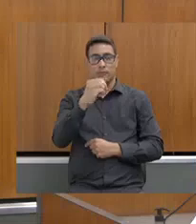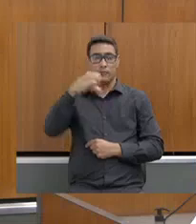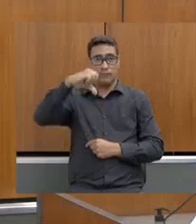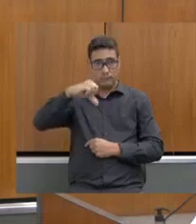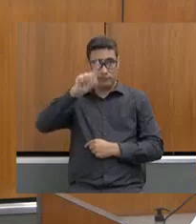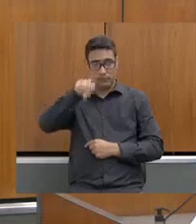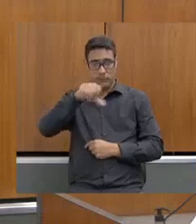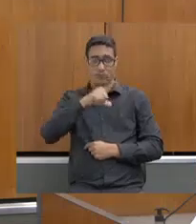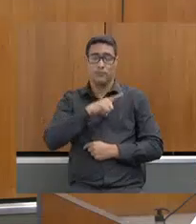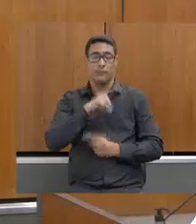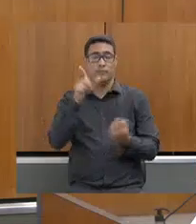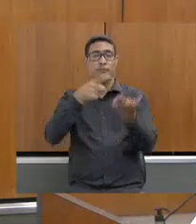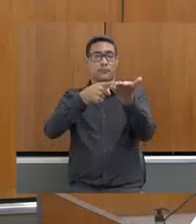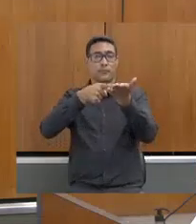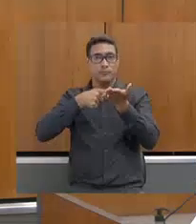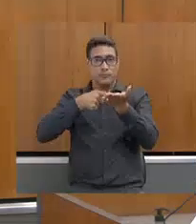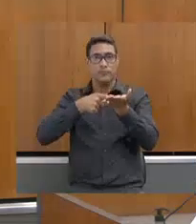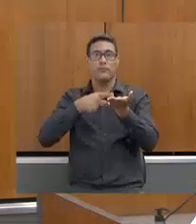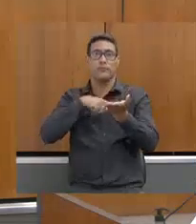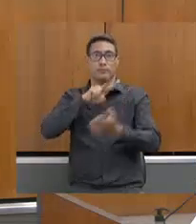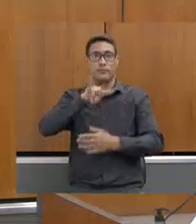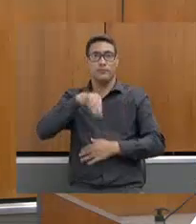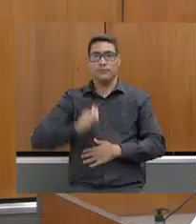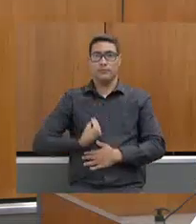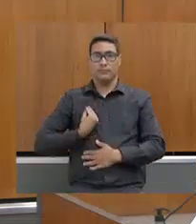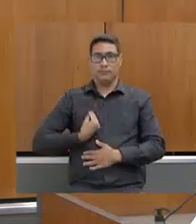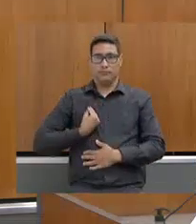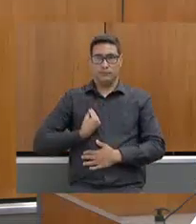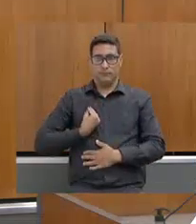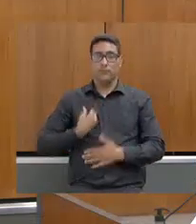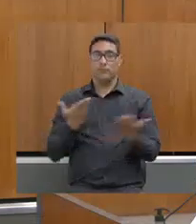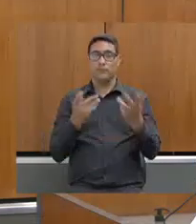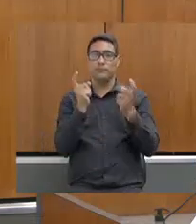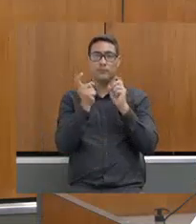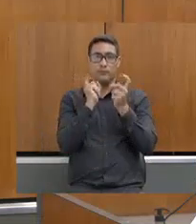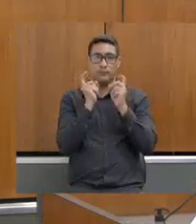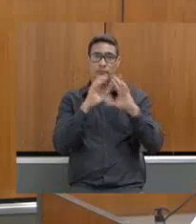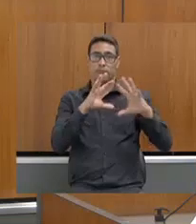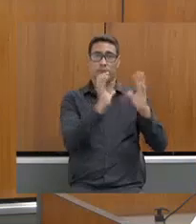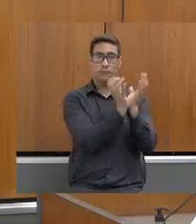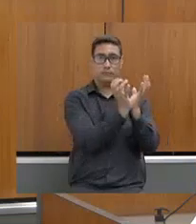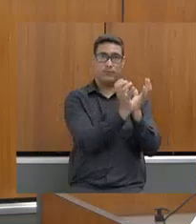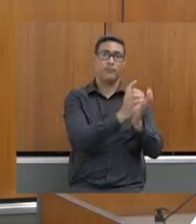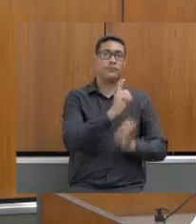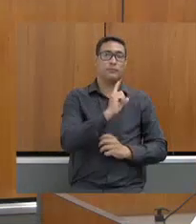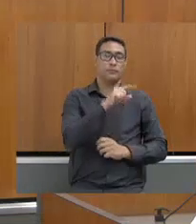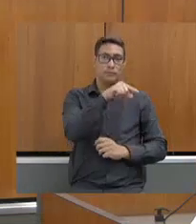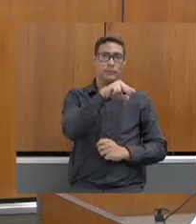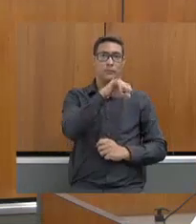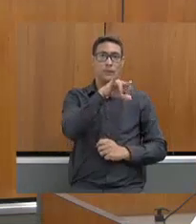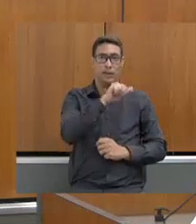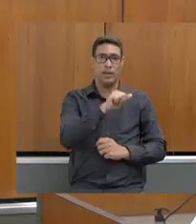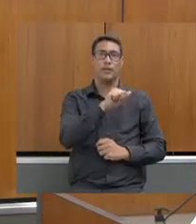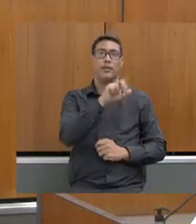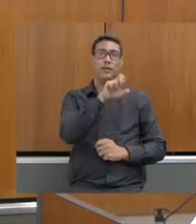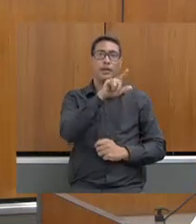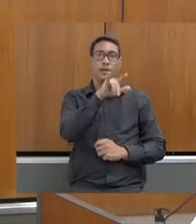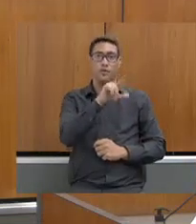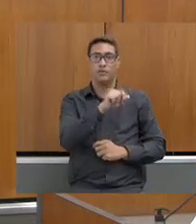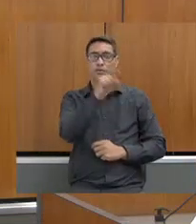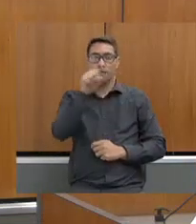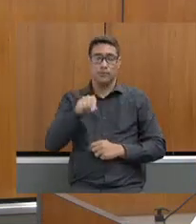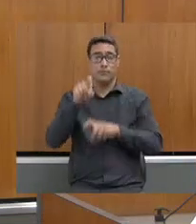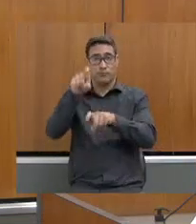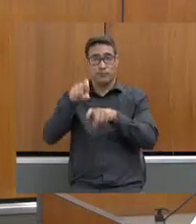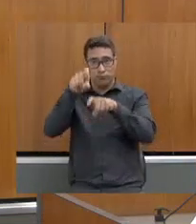Foram convidados para estar nesta reunião as comissões de Minas e Energia, de Agropecuária e